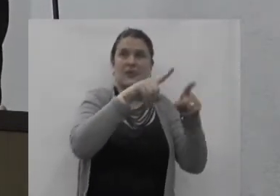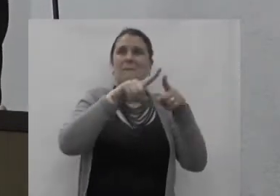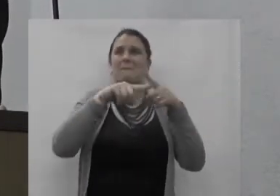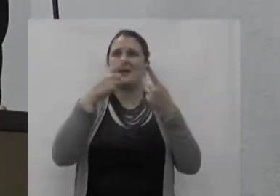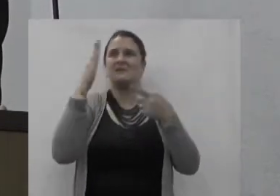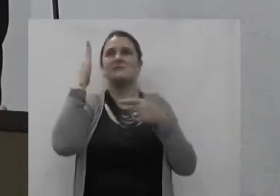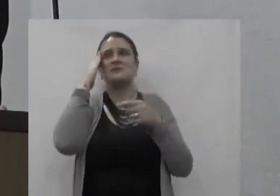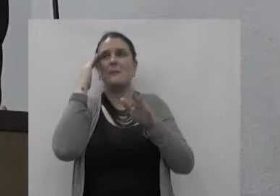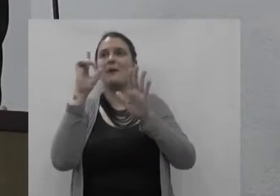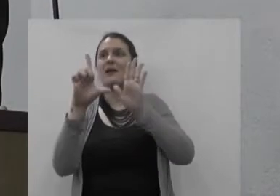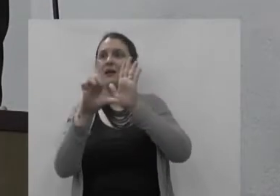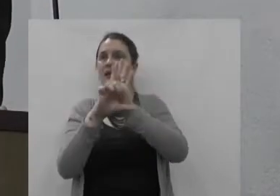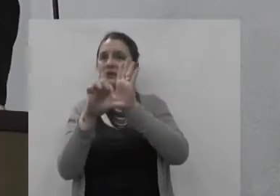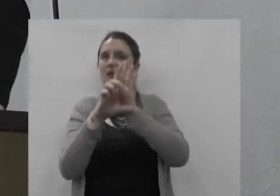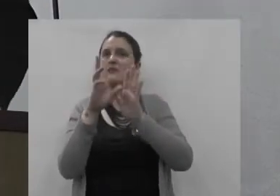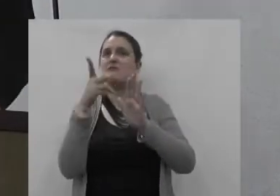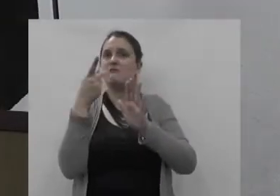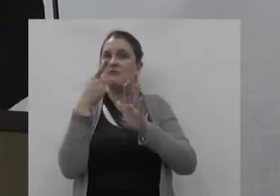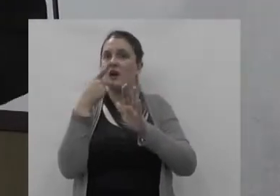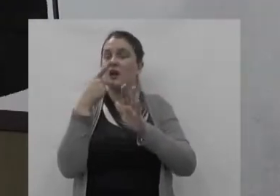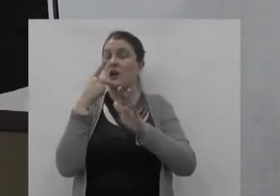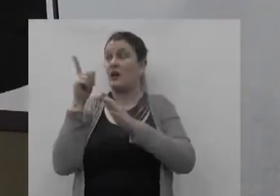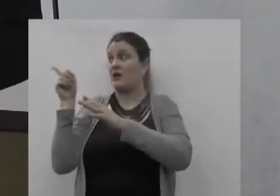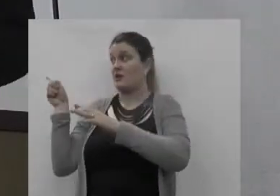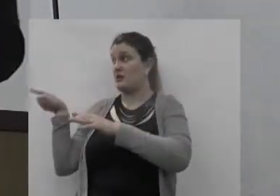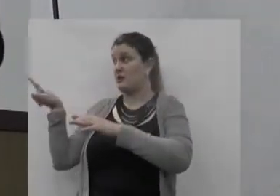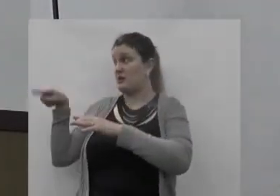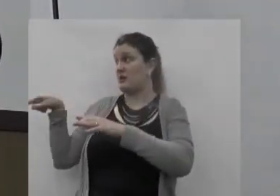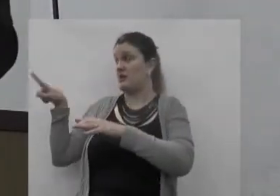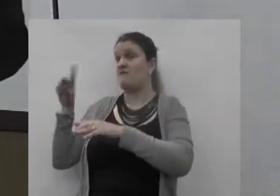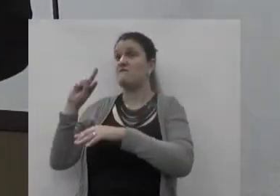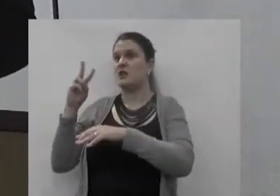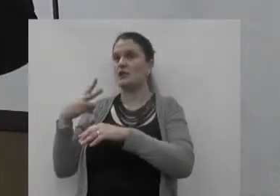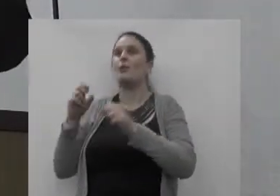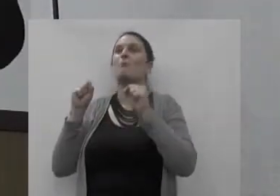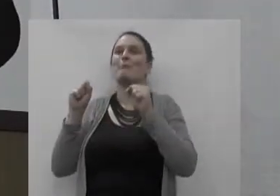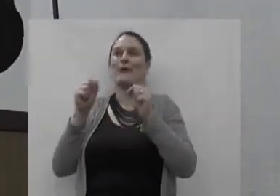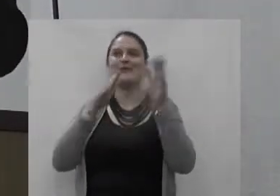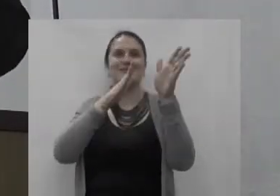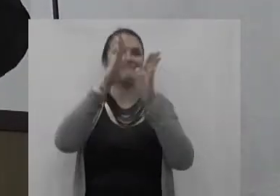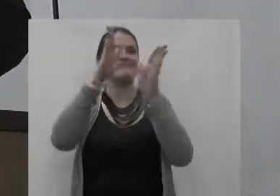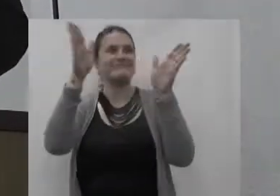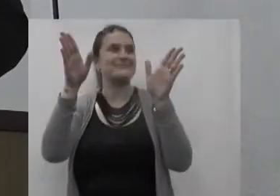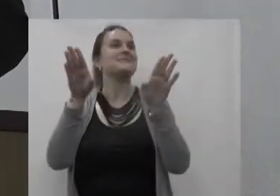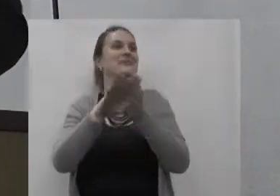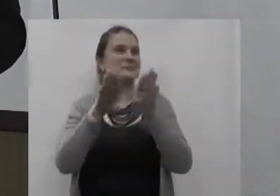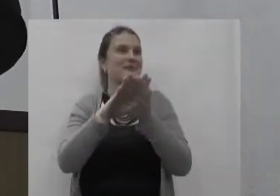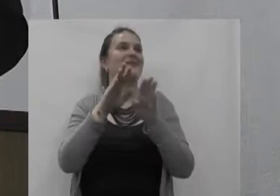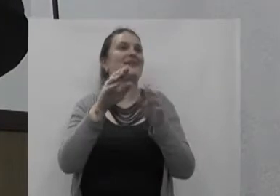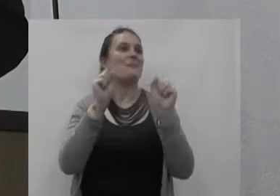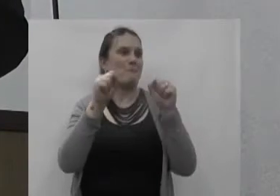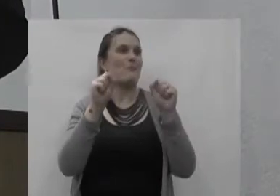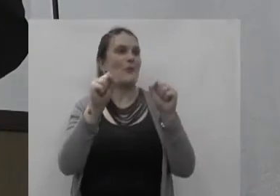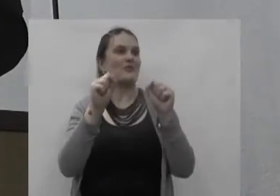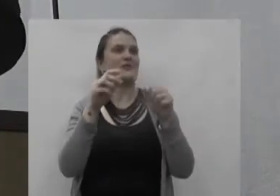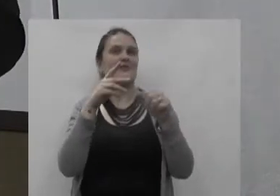própria lei diz que nós podemos, enquanto legisladores, estar direcionando essa verba também para outras